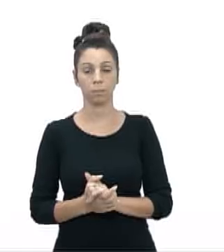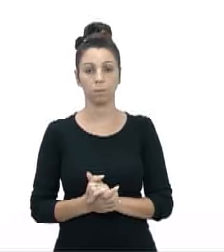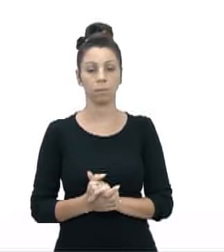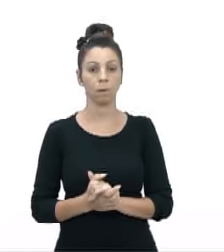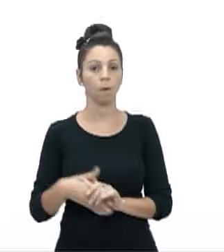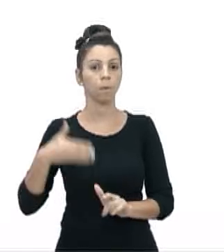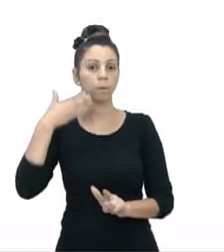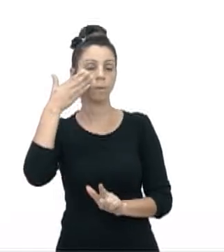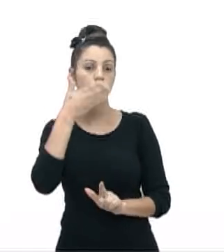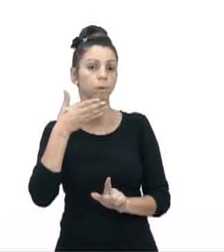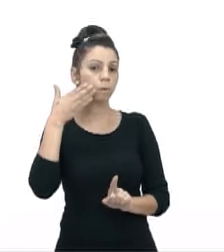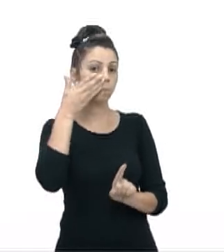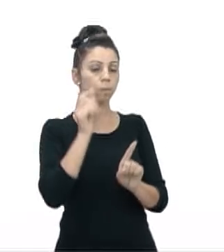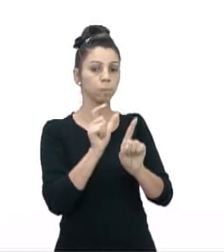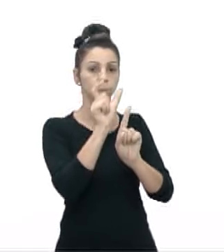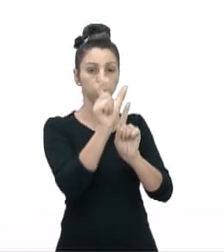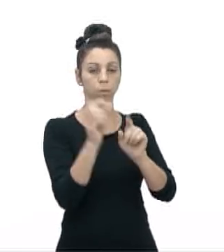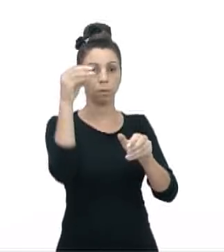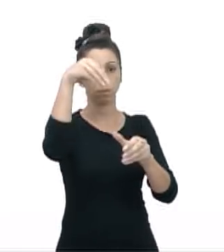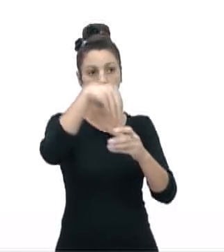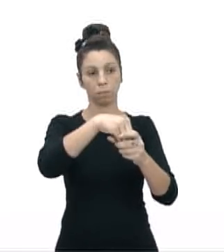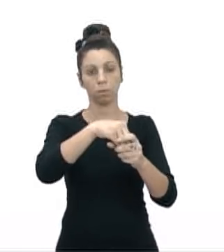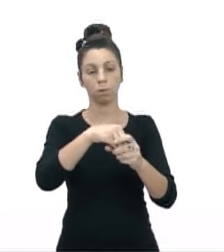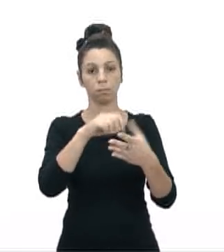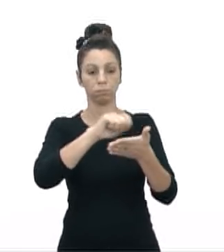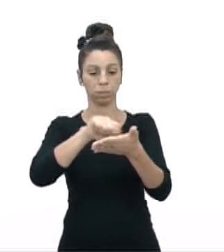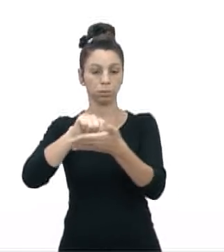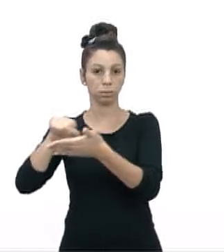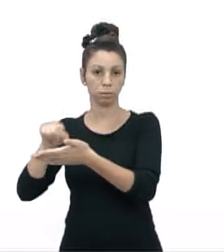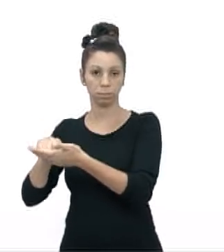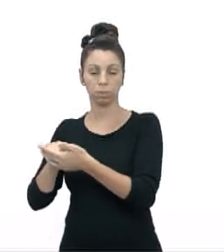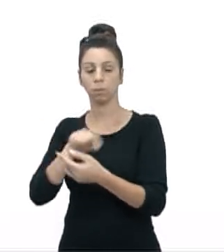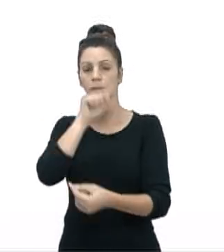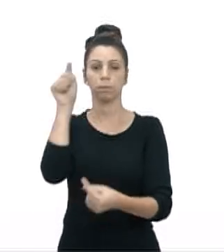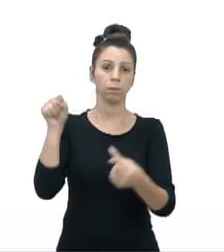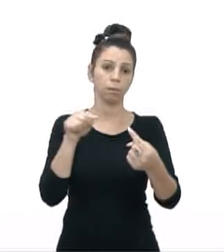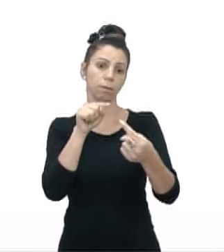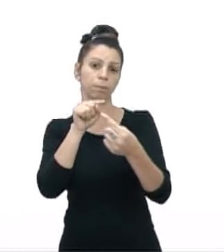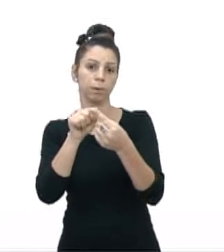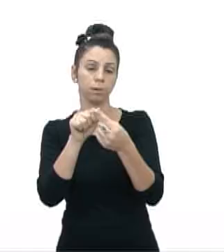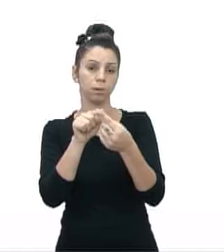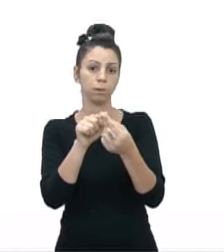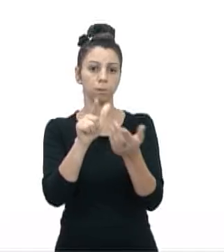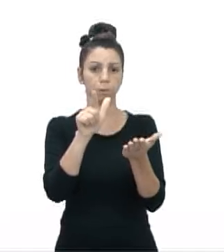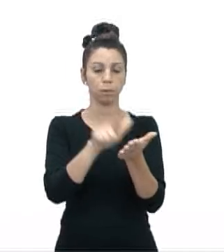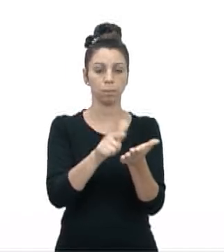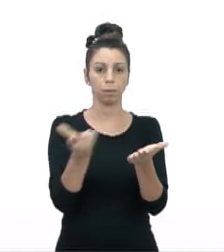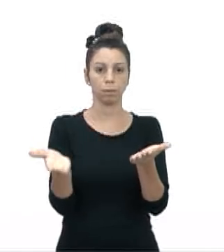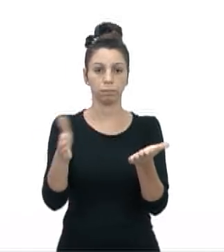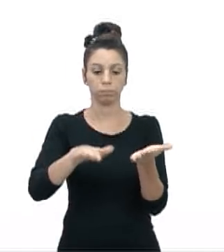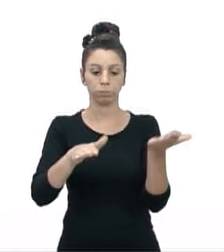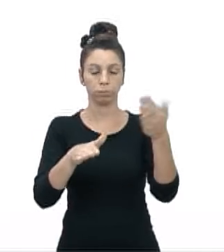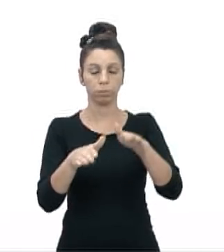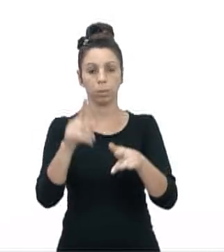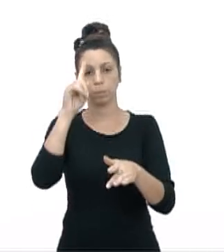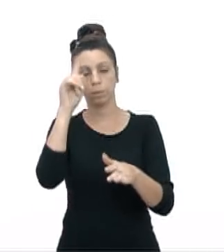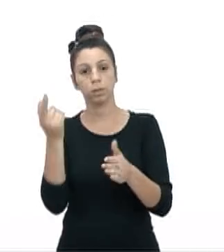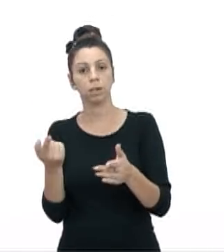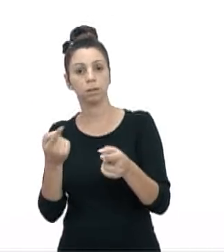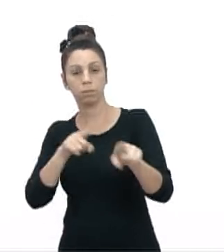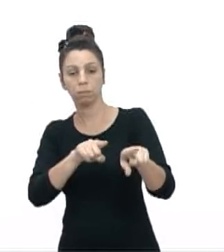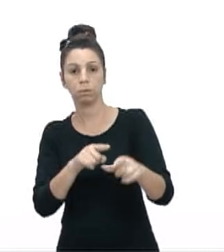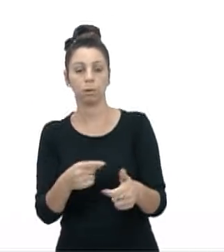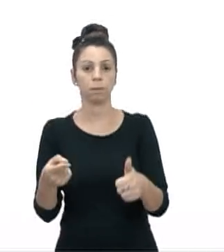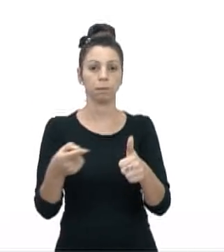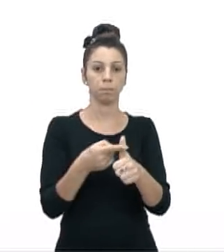constante nesse folder. E aqui uma questão. A intencionalidade do folder sobre o dia do desafio é,